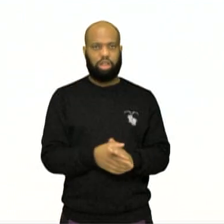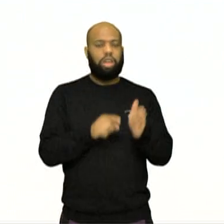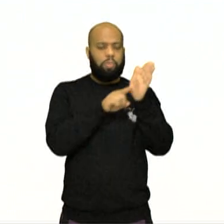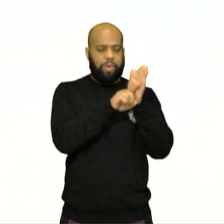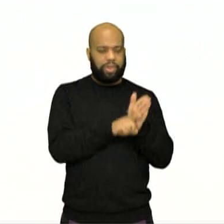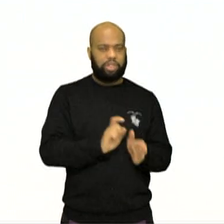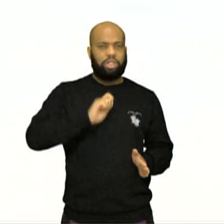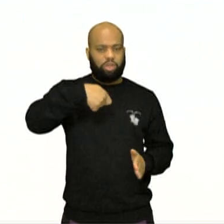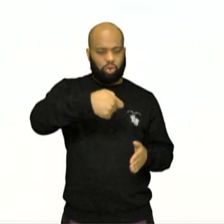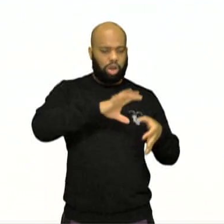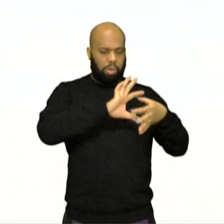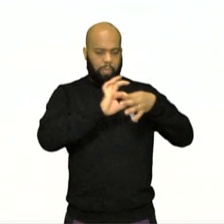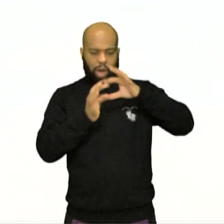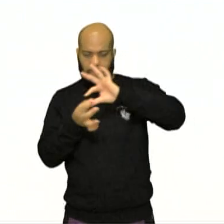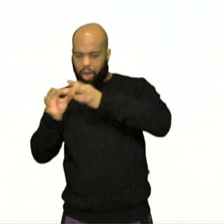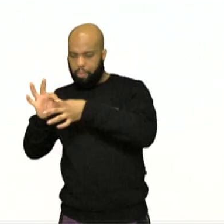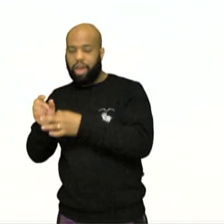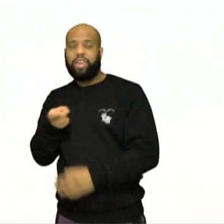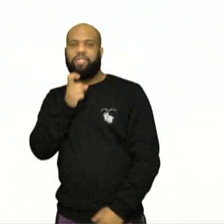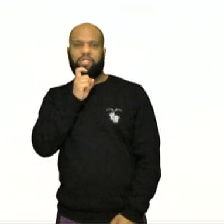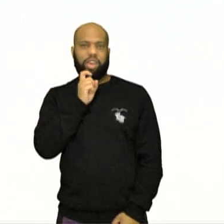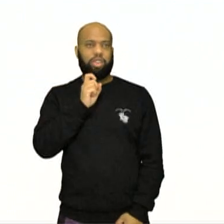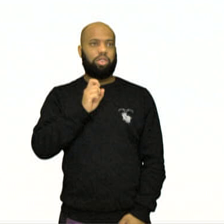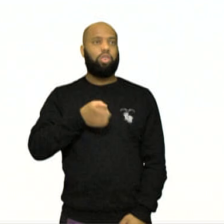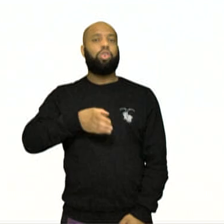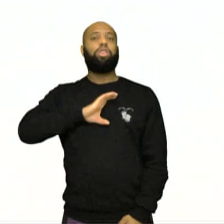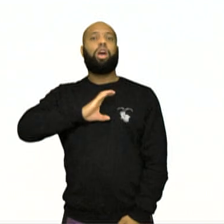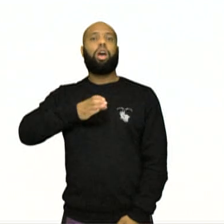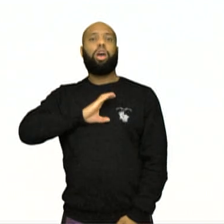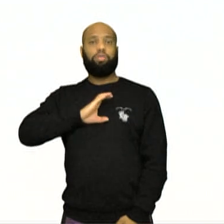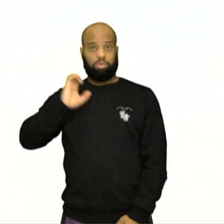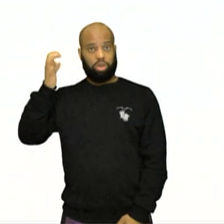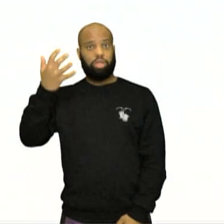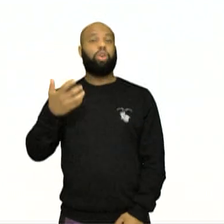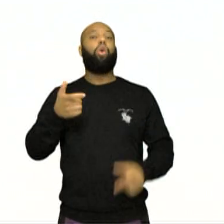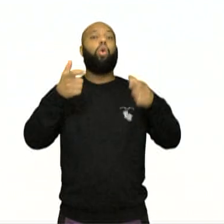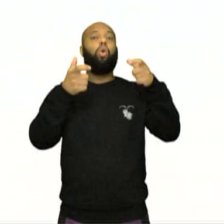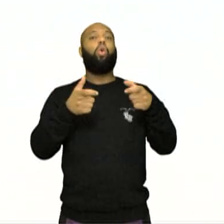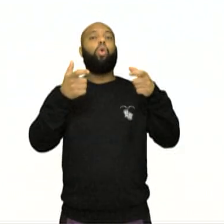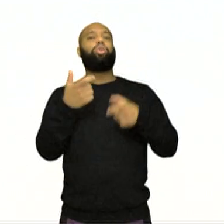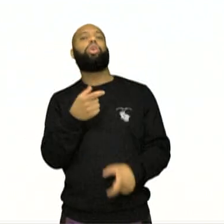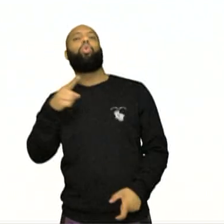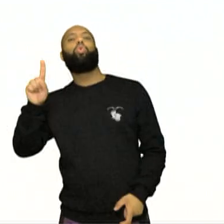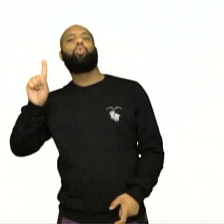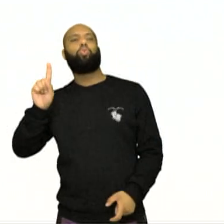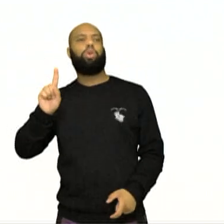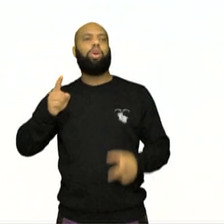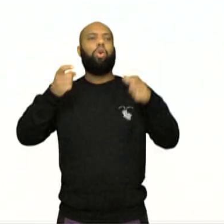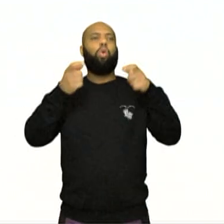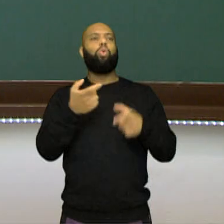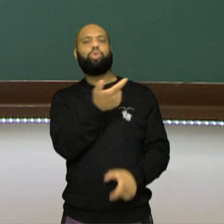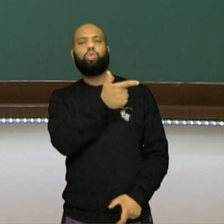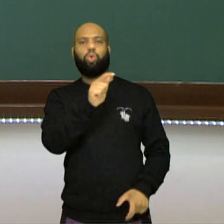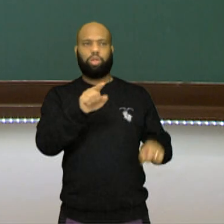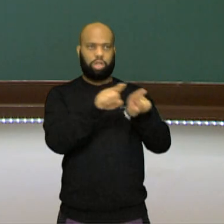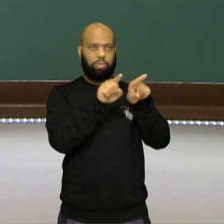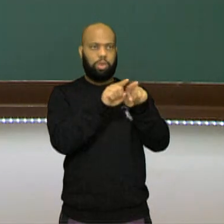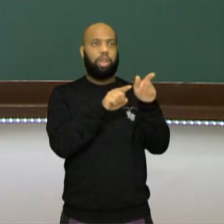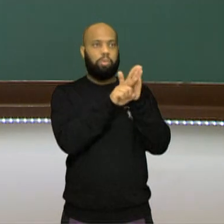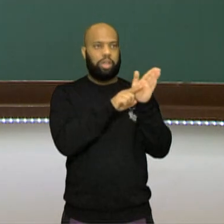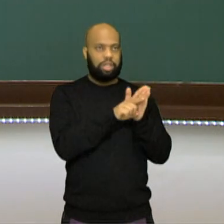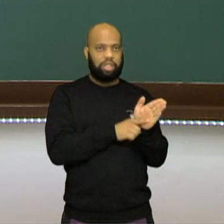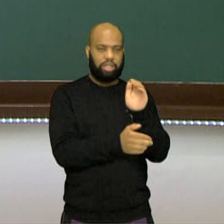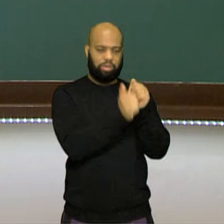as Olimpíadas de Inverno, já aconteceu no Canadá, onde que foi a última edição, qual vai ser a próxima, e dá uma pesquisada nos esportes que